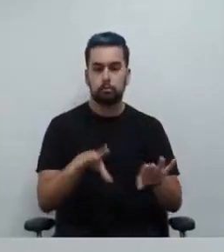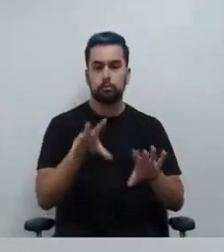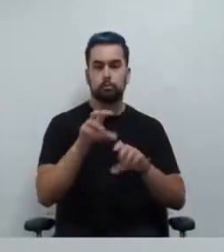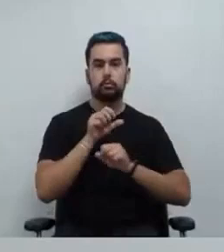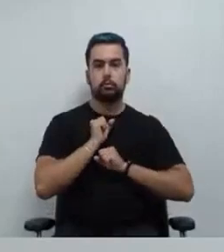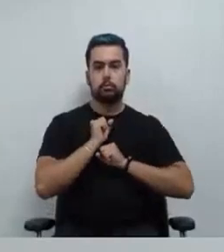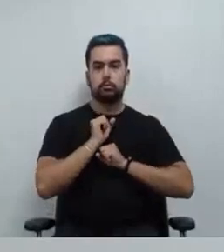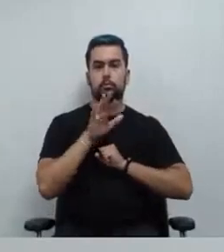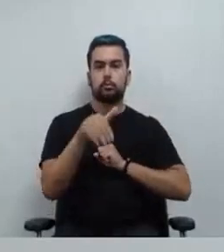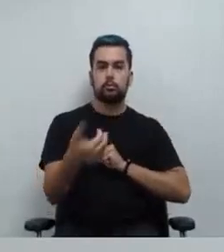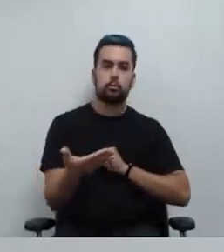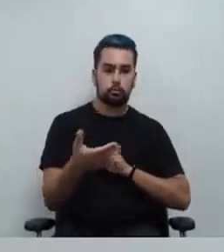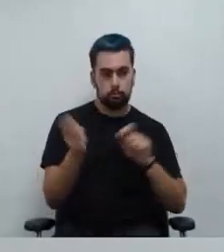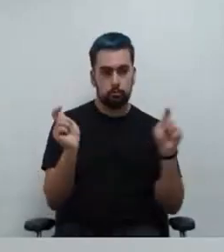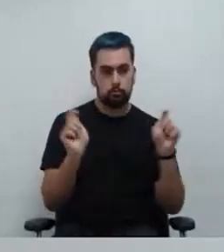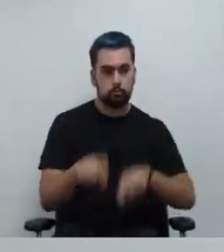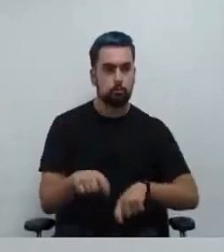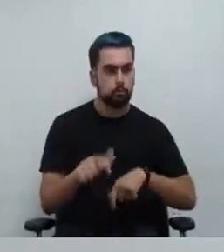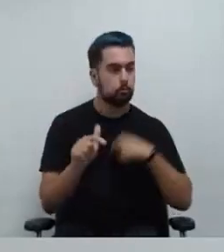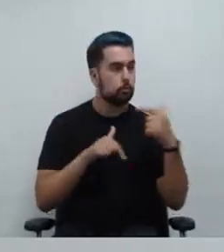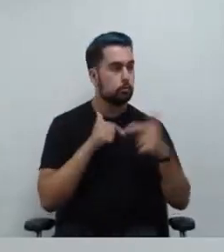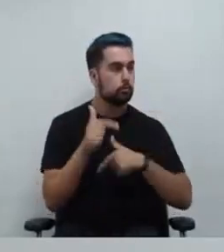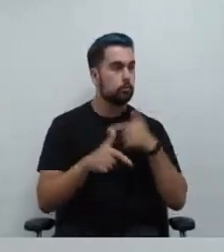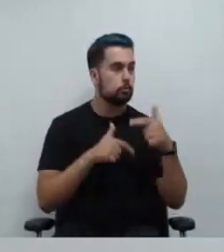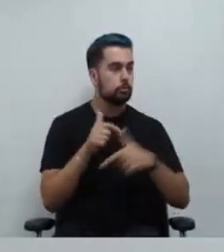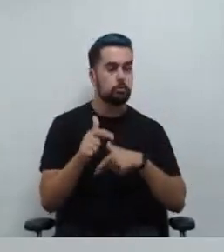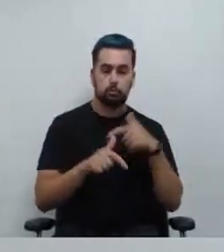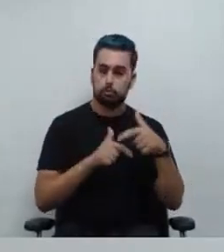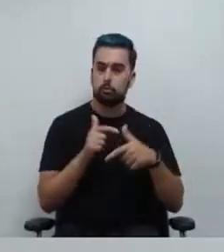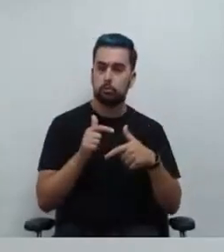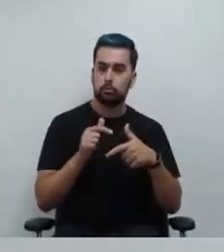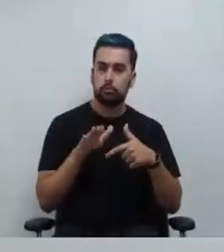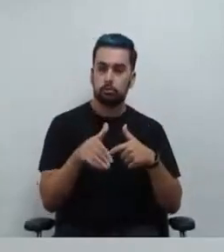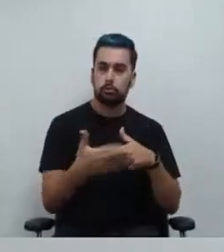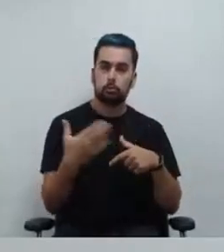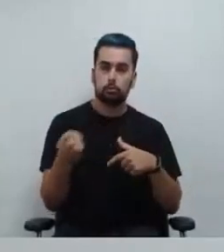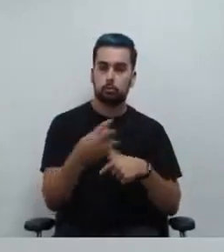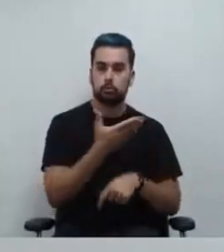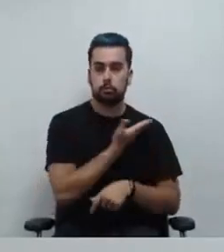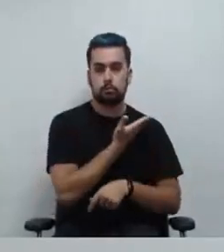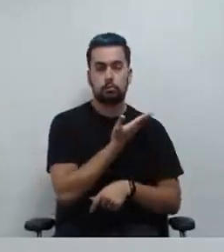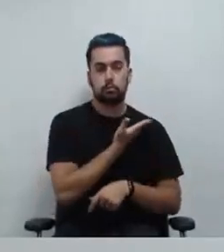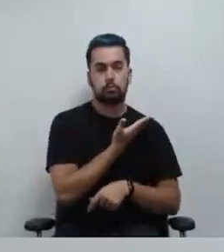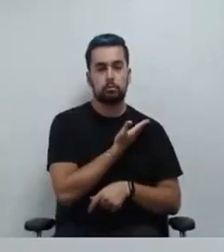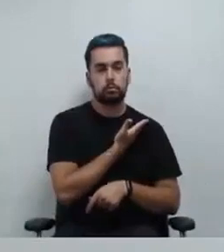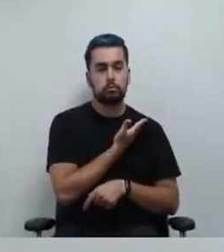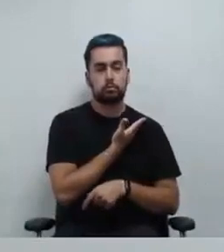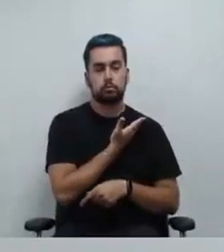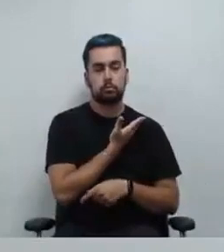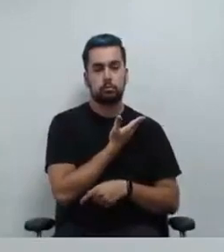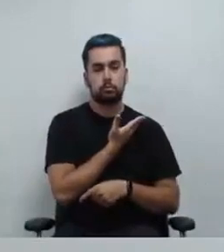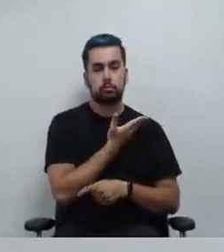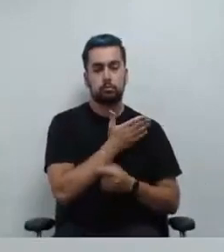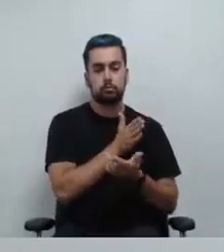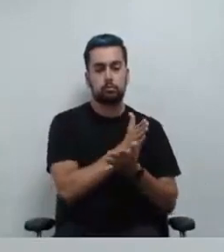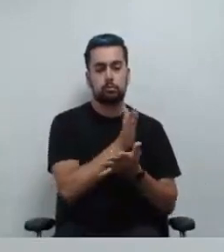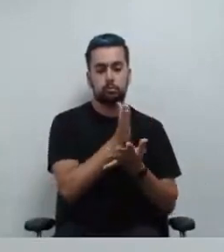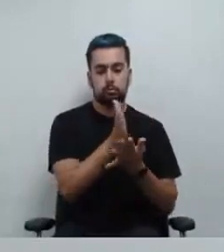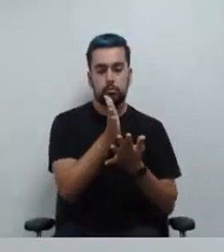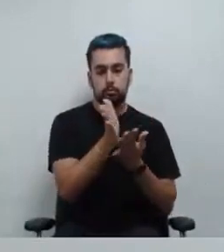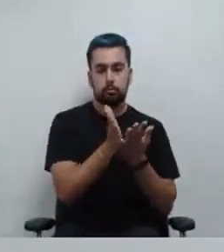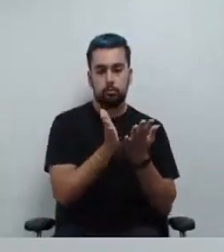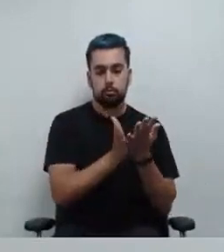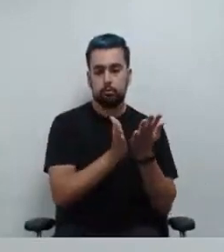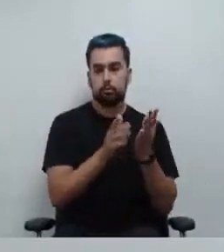acolhimento, né, então nós precisamos trabalhar também com essa possibilidade, que os novos colegas sejam, então, designados para atuação em